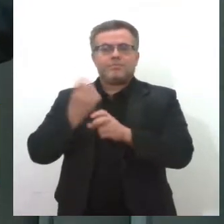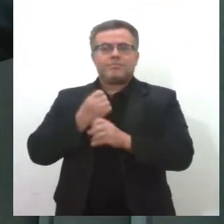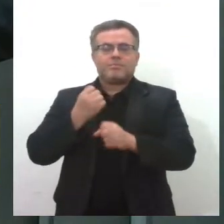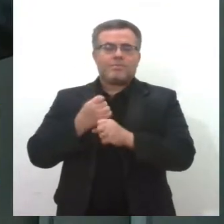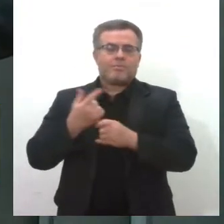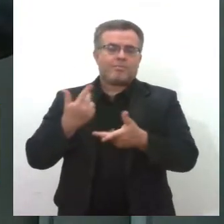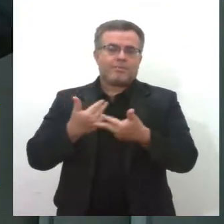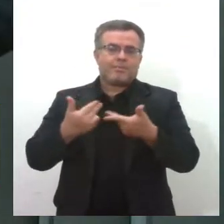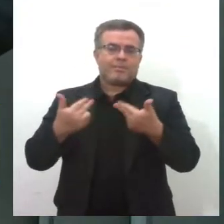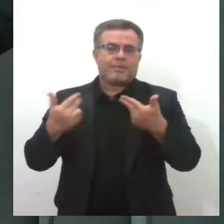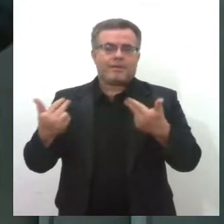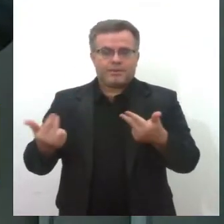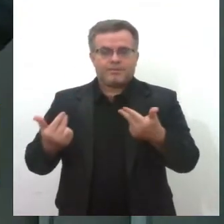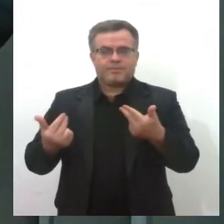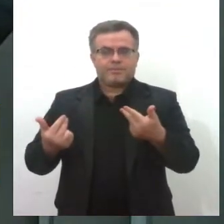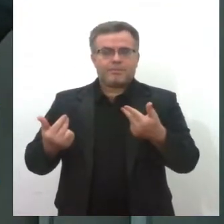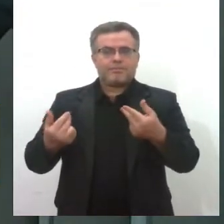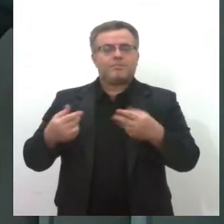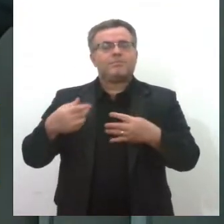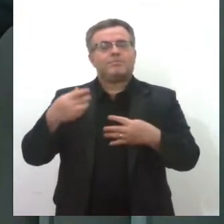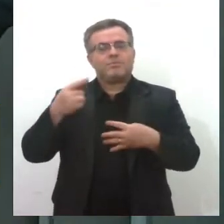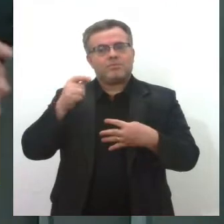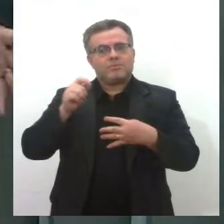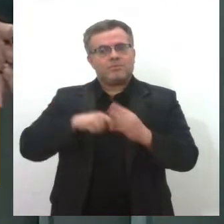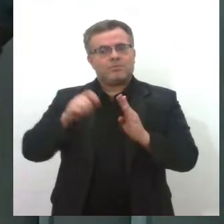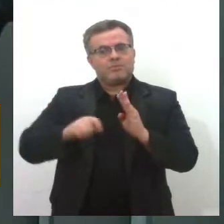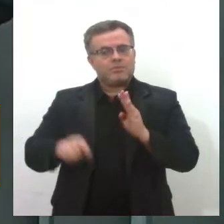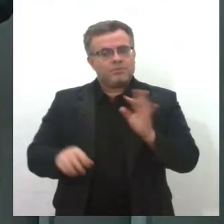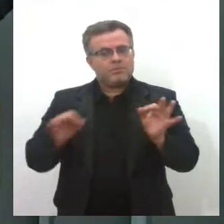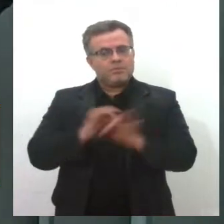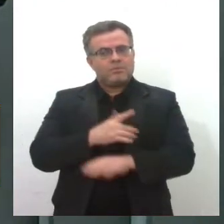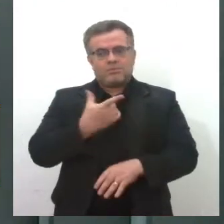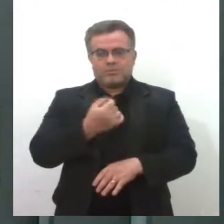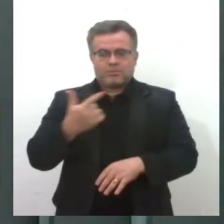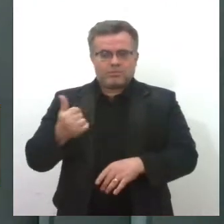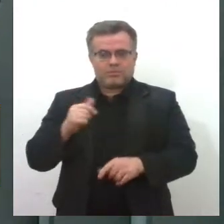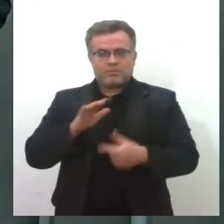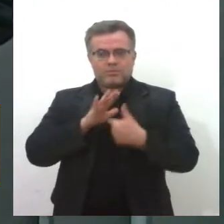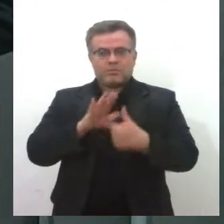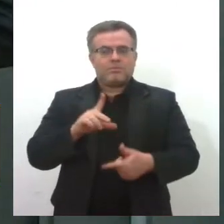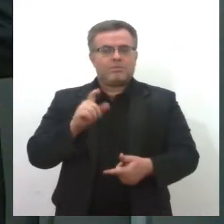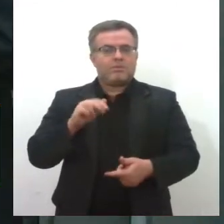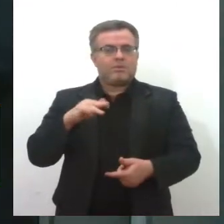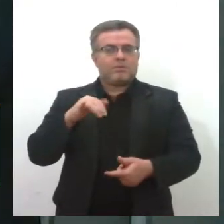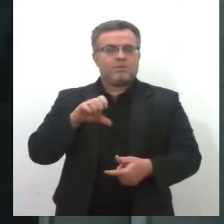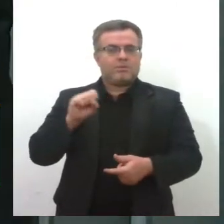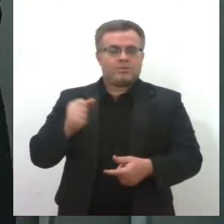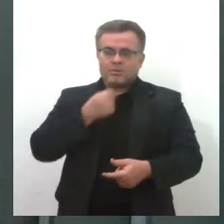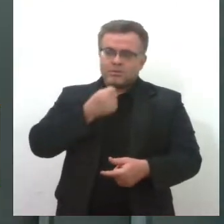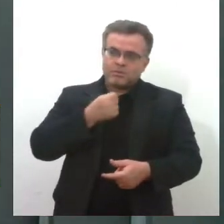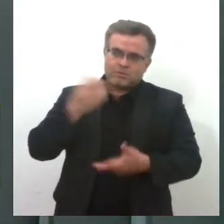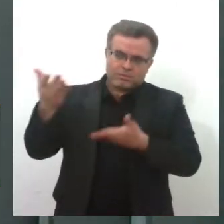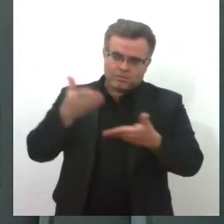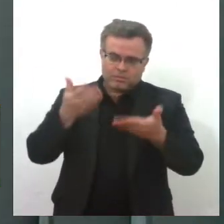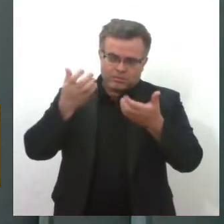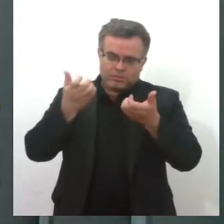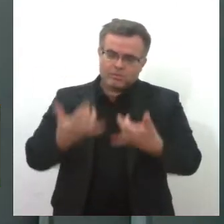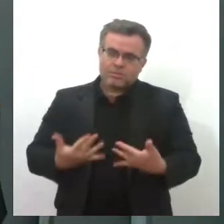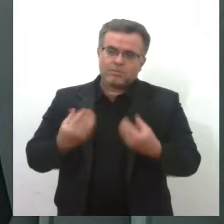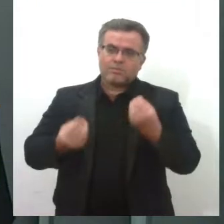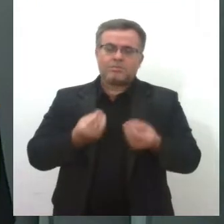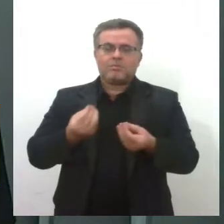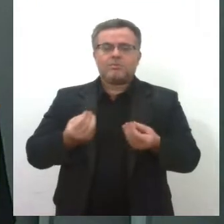pasta do terceiro quadrimestre de 2021. A repórter Larissa Baratio tem as informações agora para a gente. Boa tarde, Larissa, é com